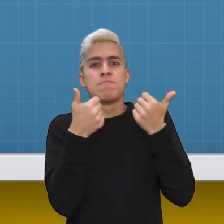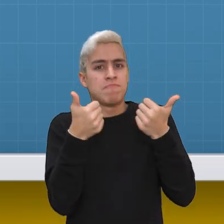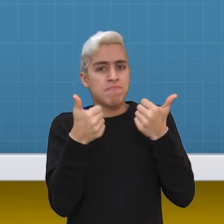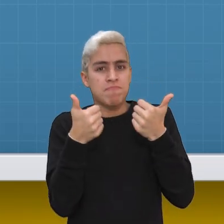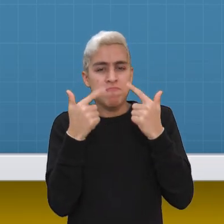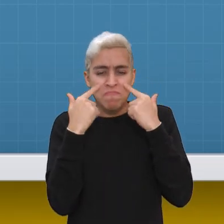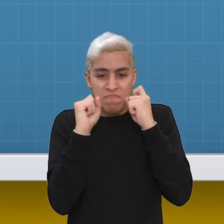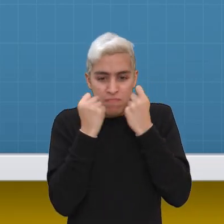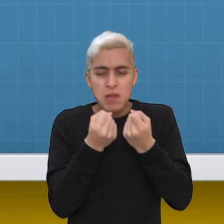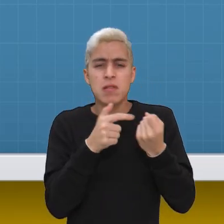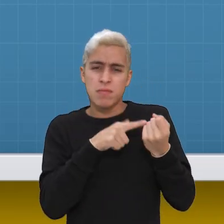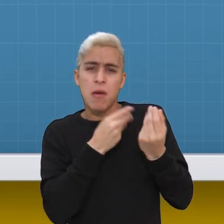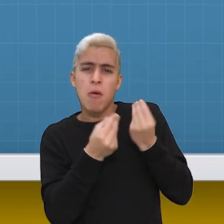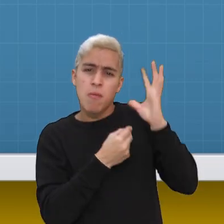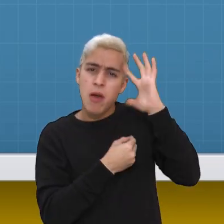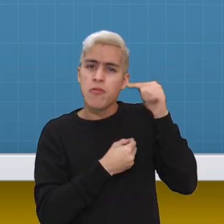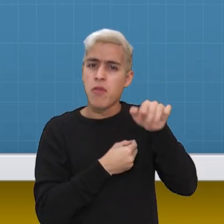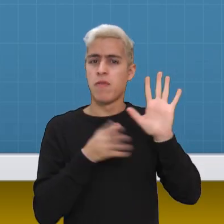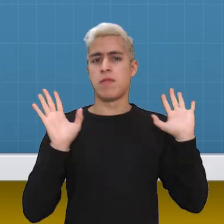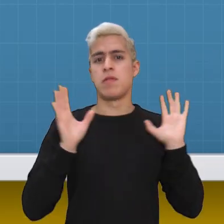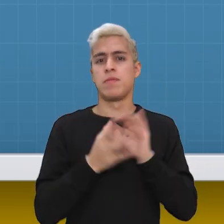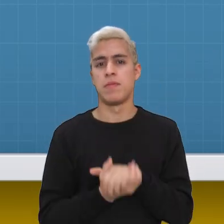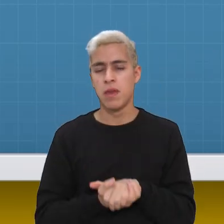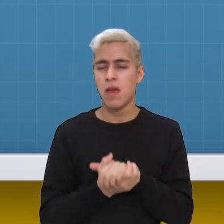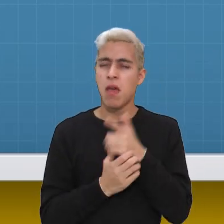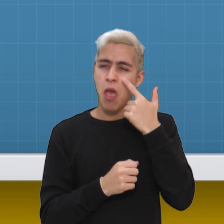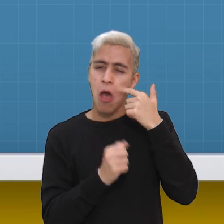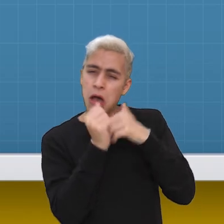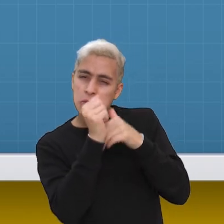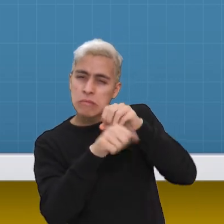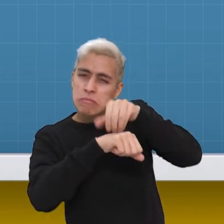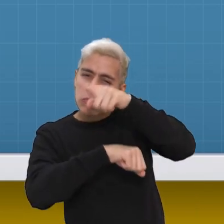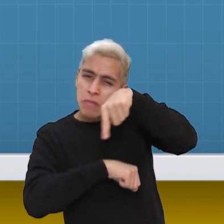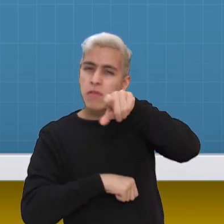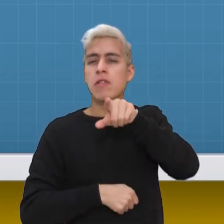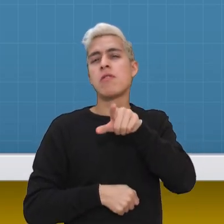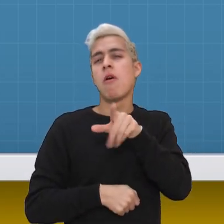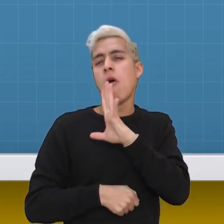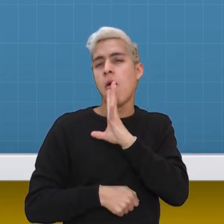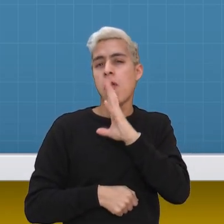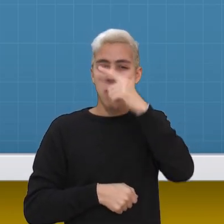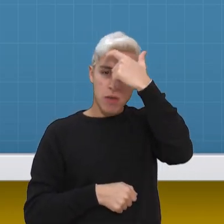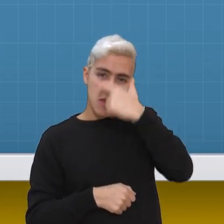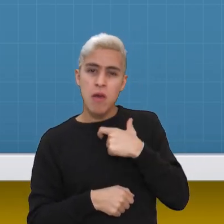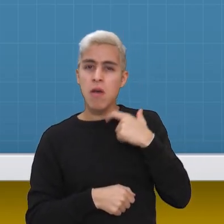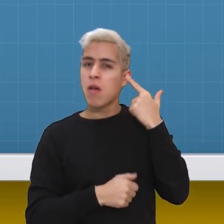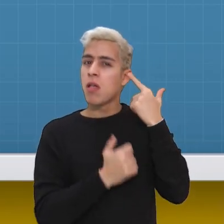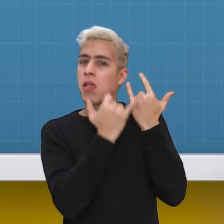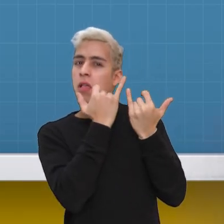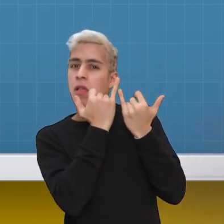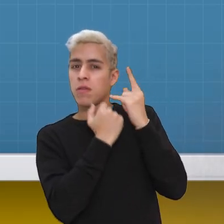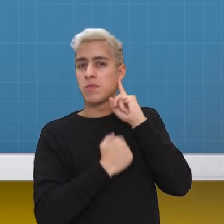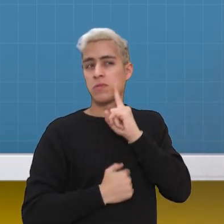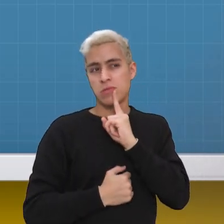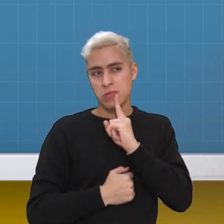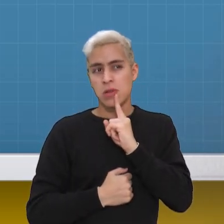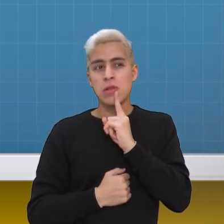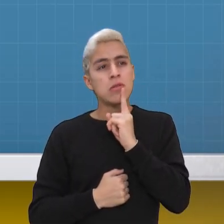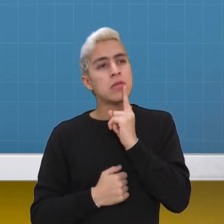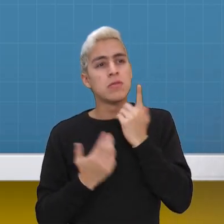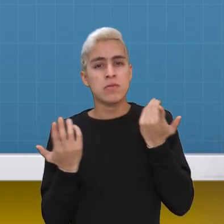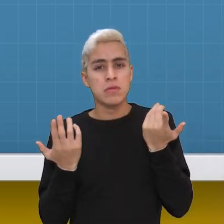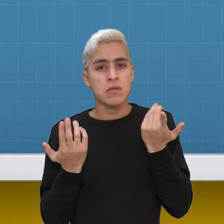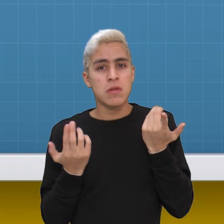Então, tem solução para isso. E um segredinho que a professora Glaucia vai contar para vocês. Eu sou surda também, sabia? Eu